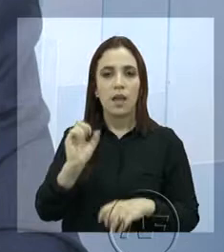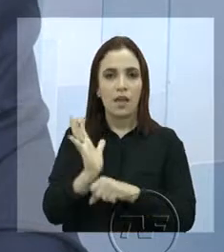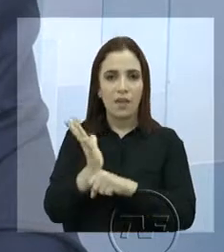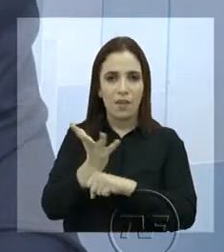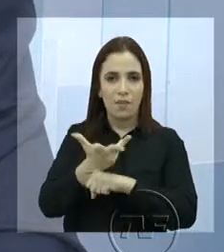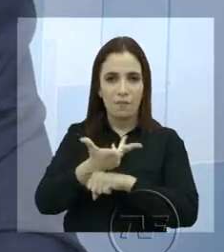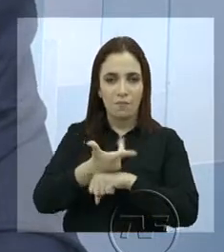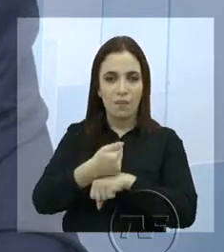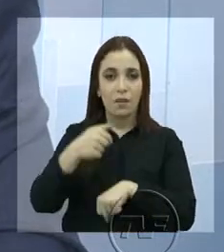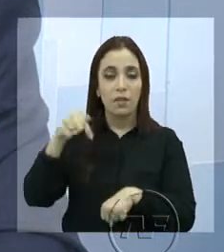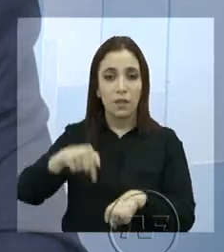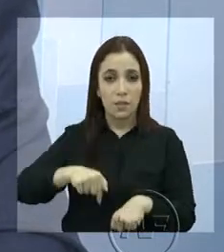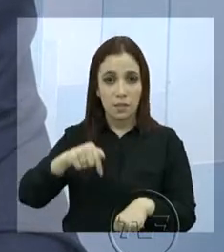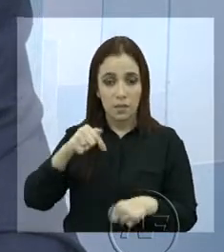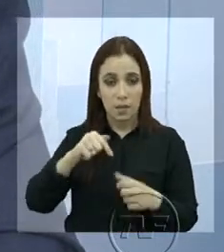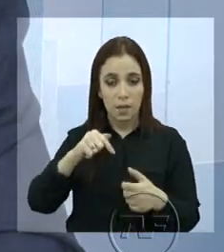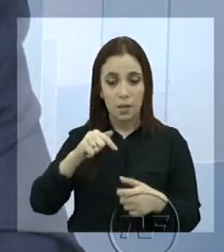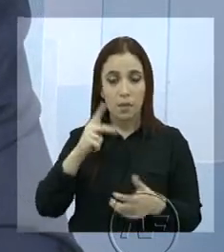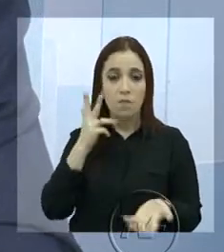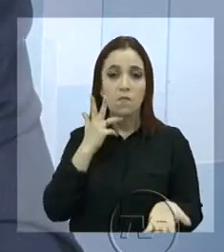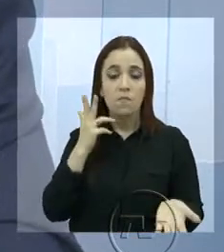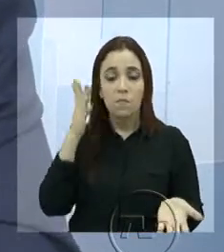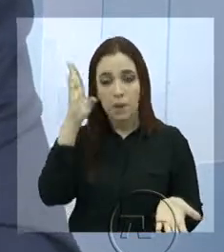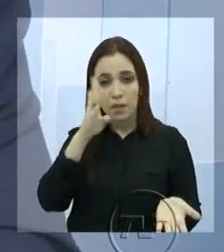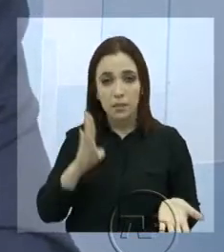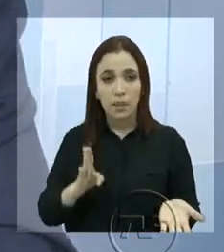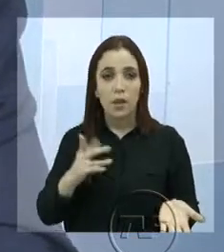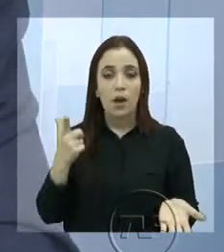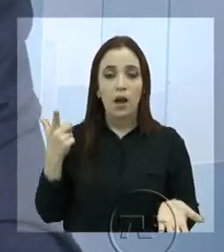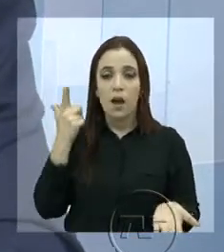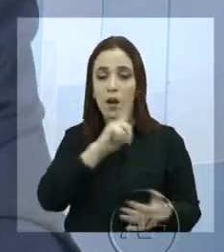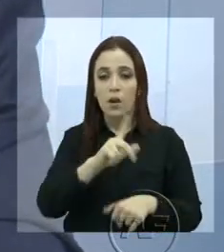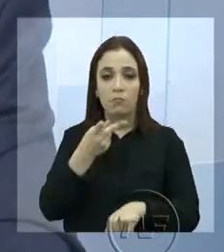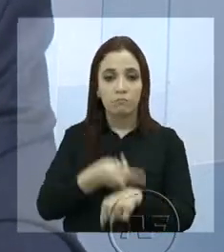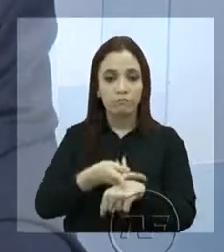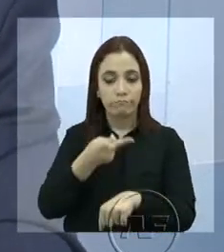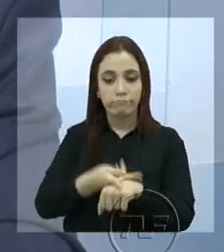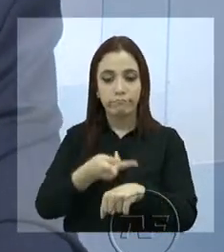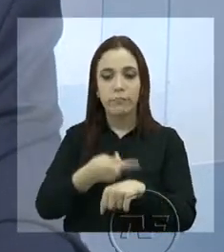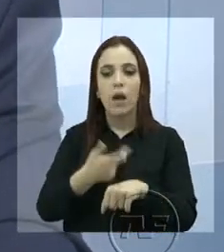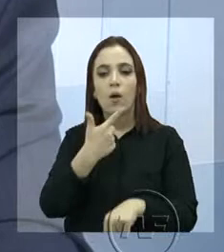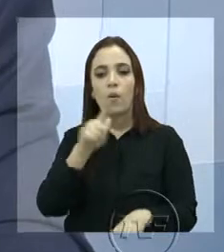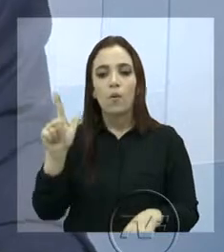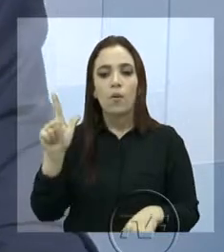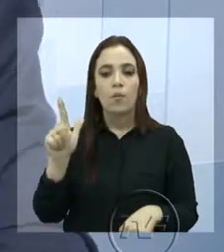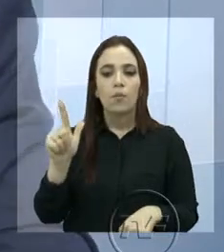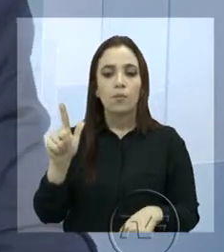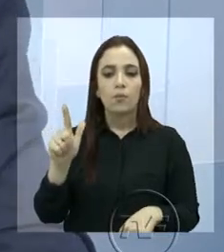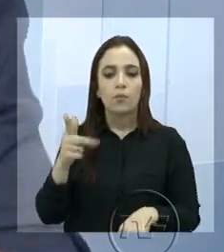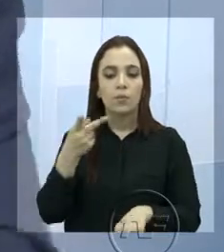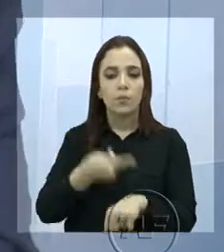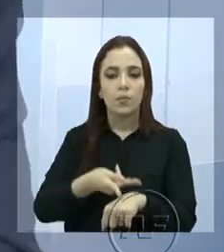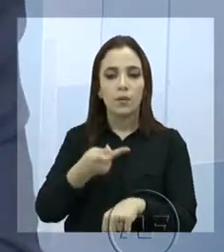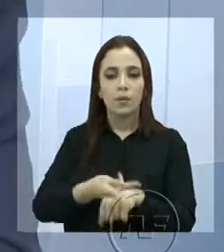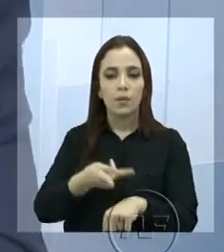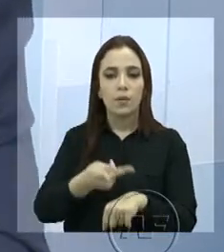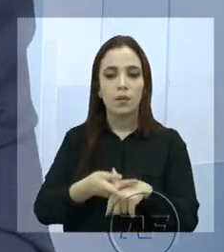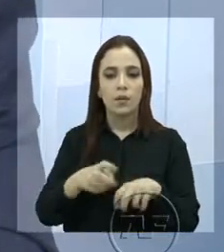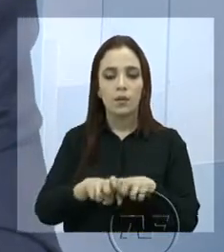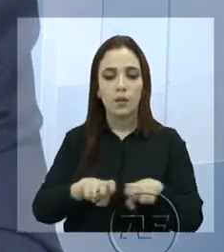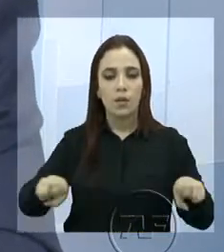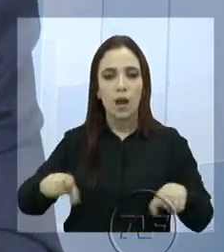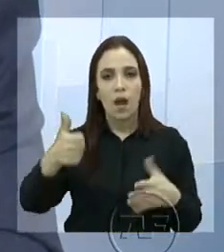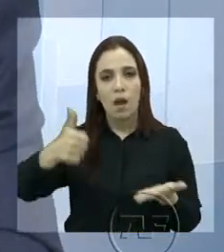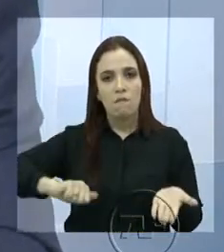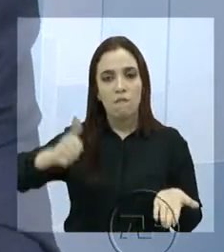o principal prêmio da Mostra Paralela, a principal Mostra Paralela, e um outro filme brasileiro ganhou um prêmio do júri na